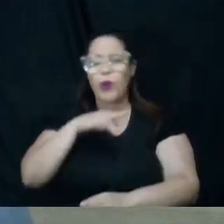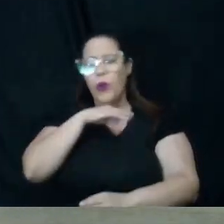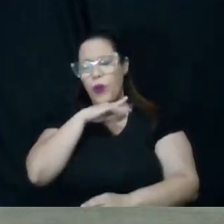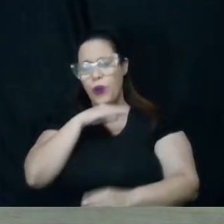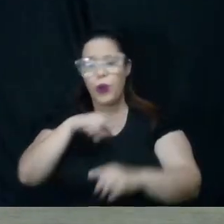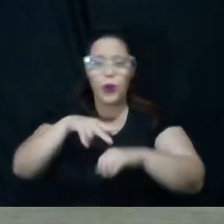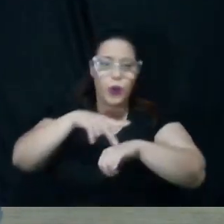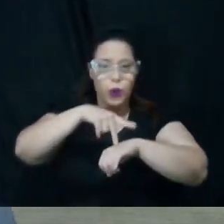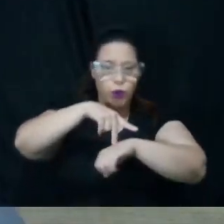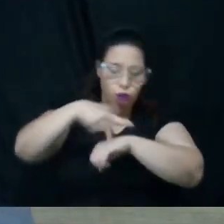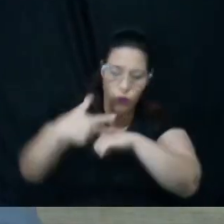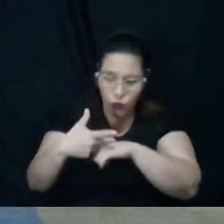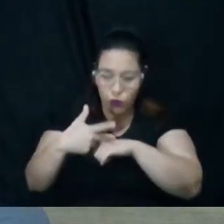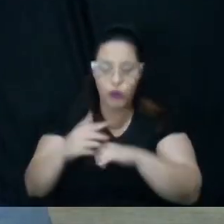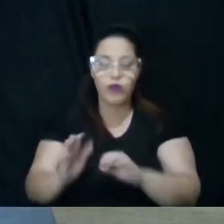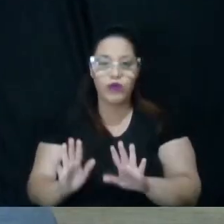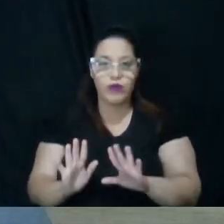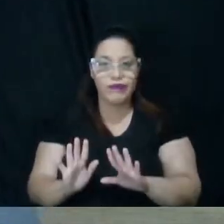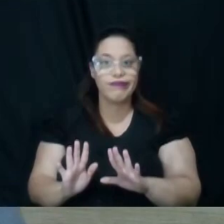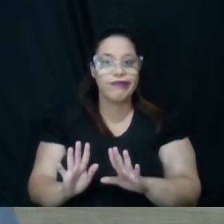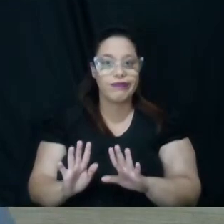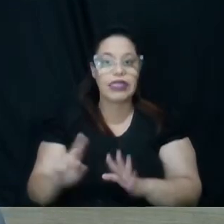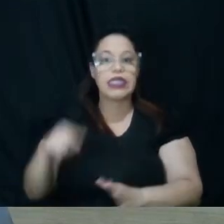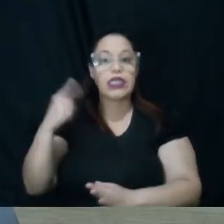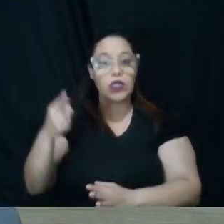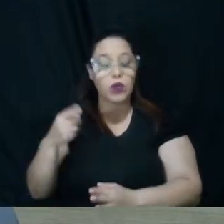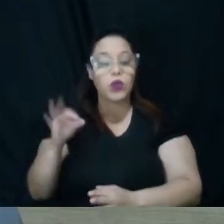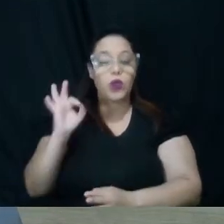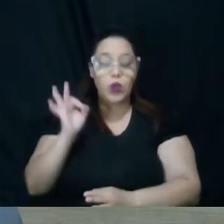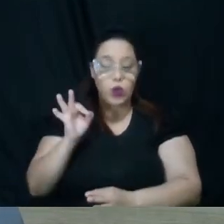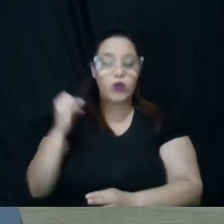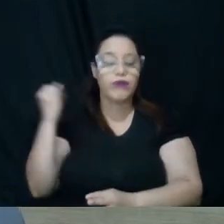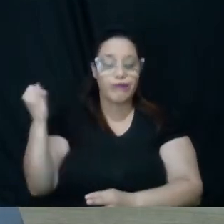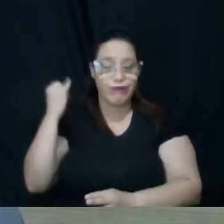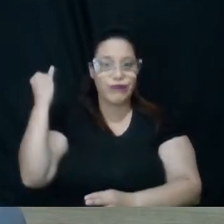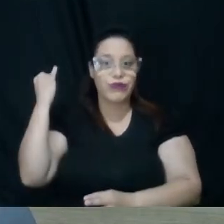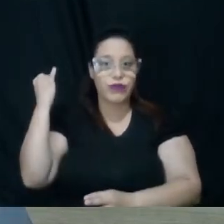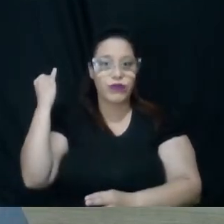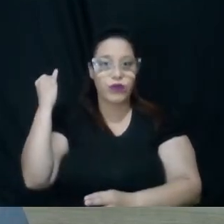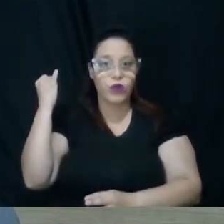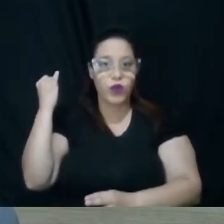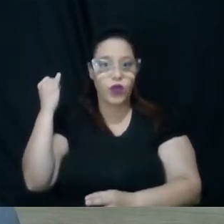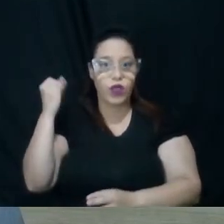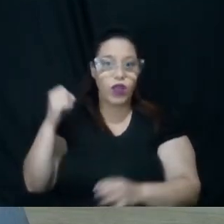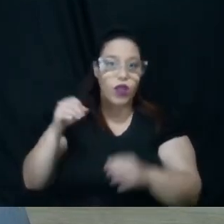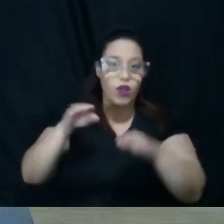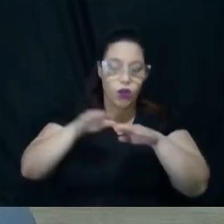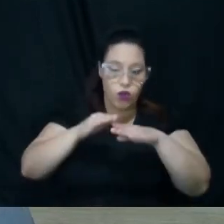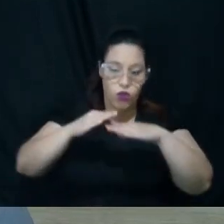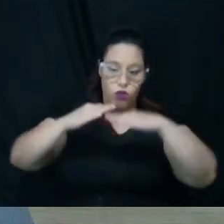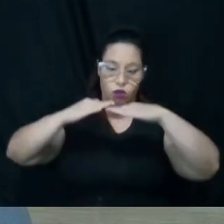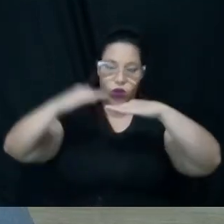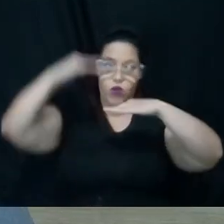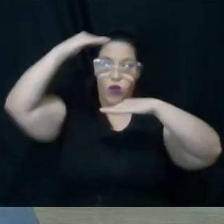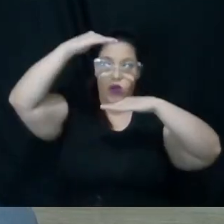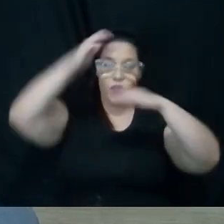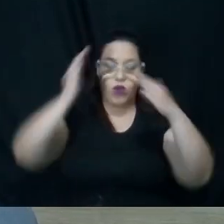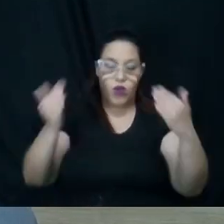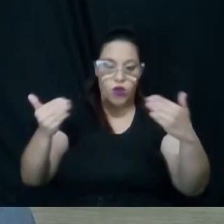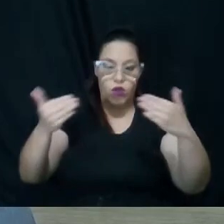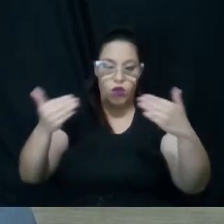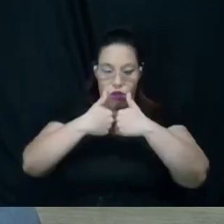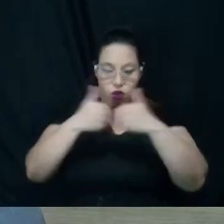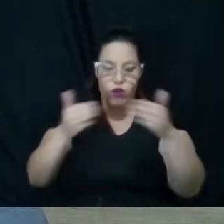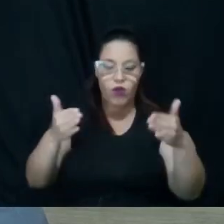queda. Outro fator importante é, se tiver um sobrado, os portões devem